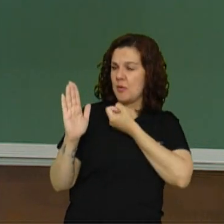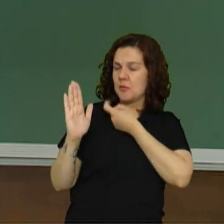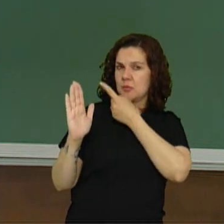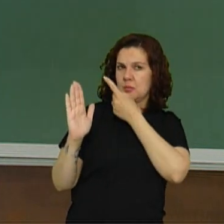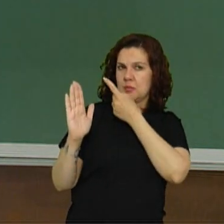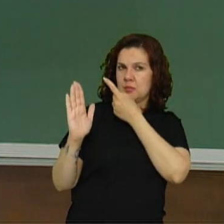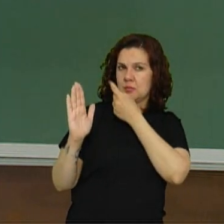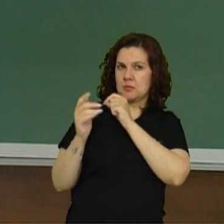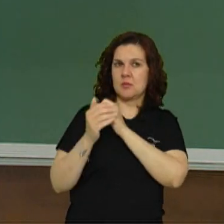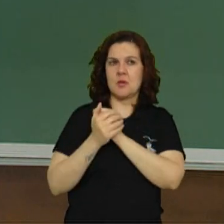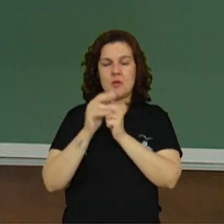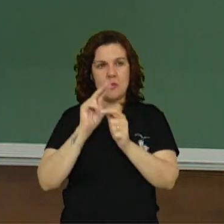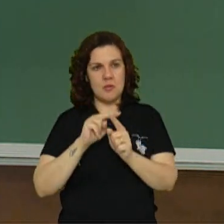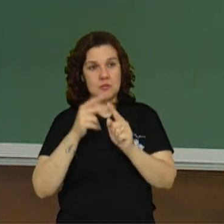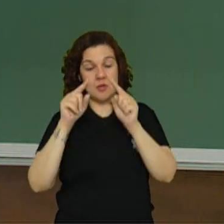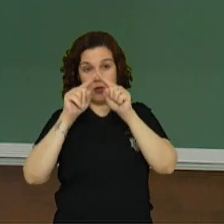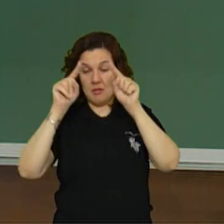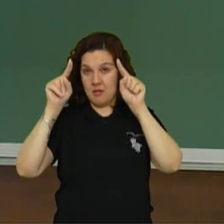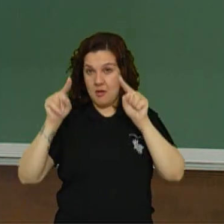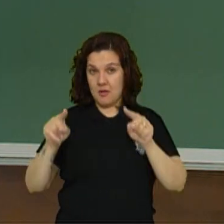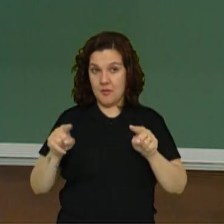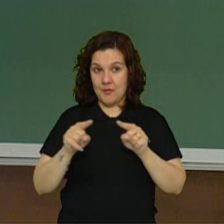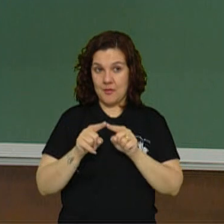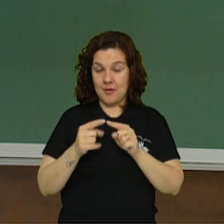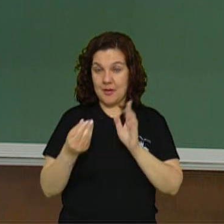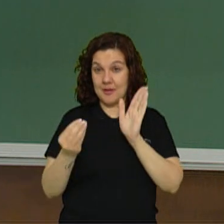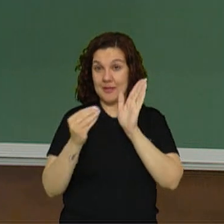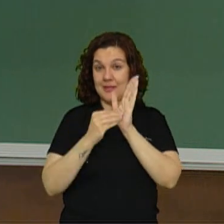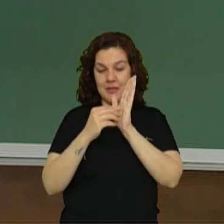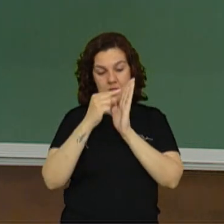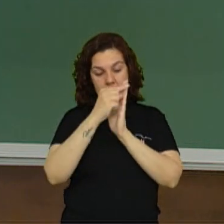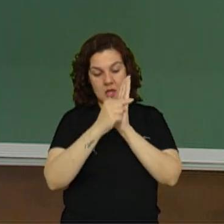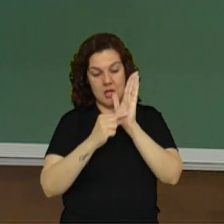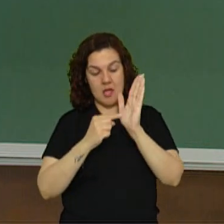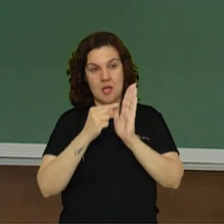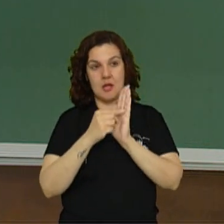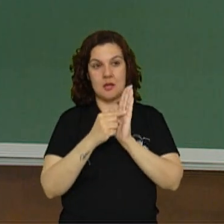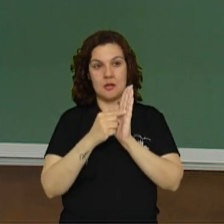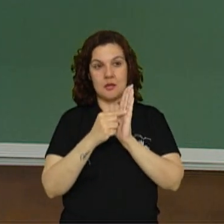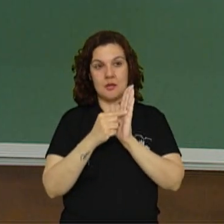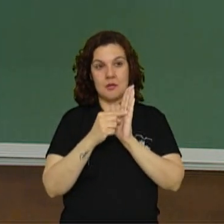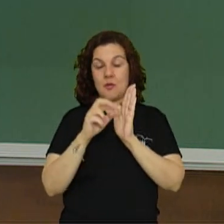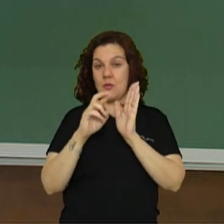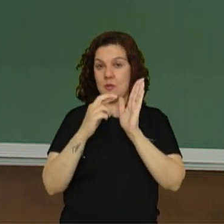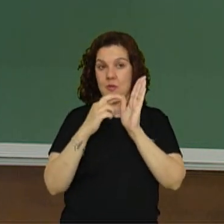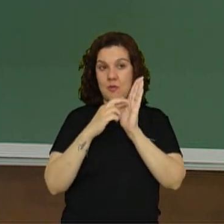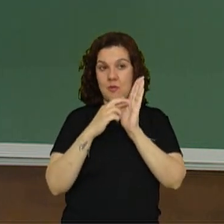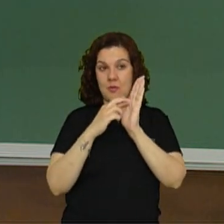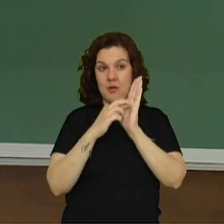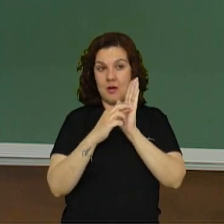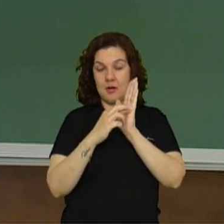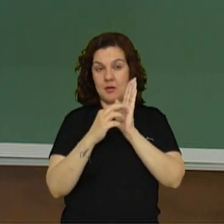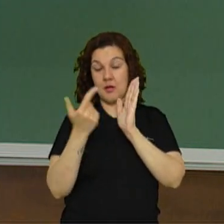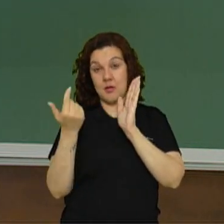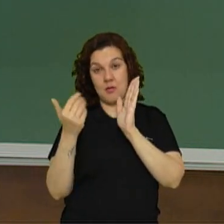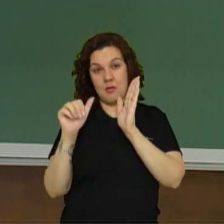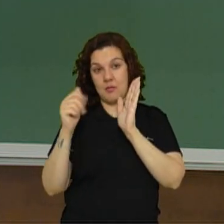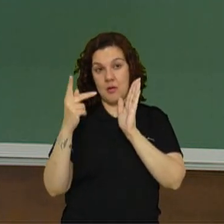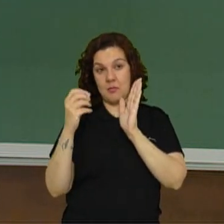certo? Quando a circunferência está dentro do polígono, o raio é igual ao